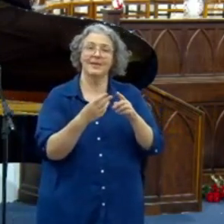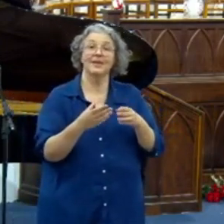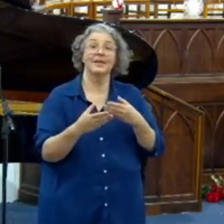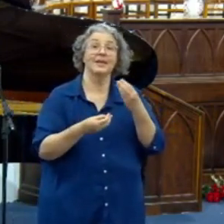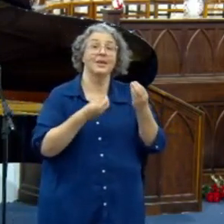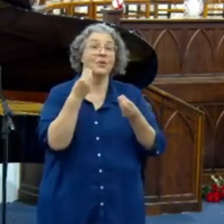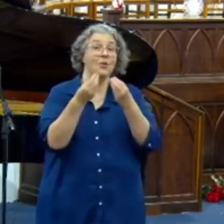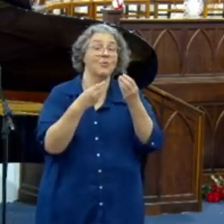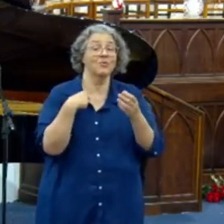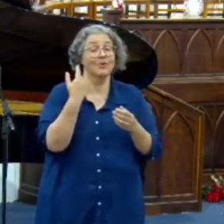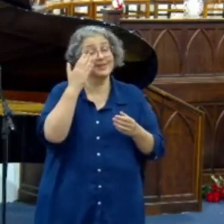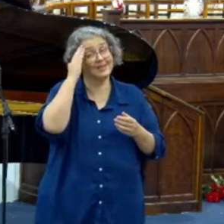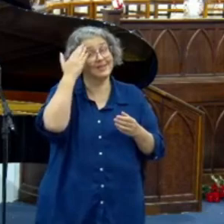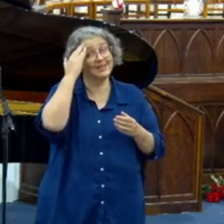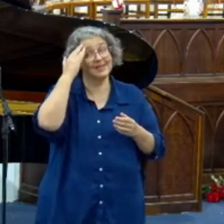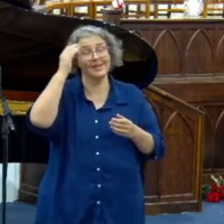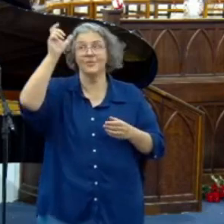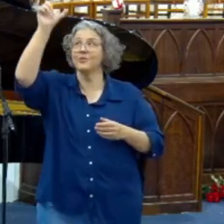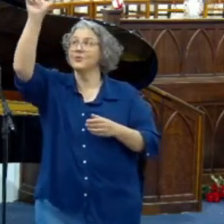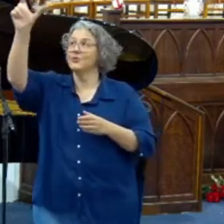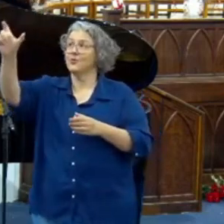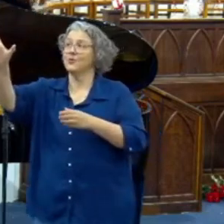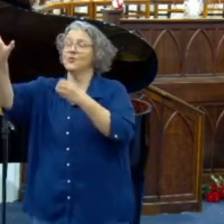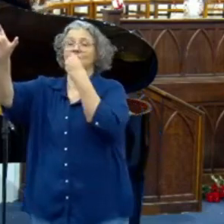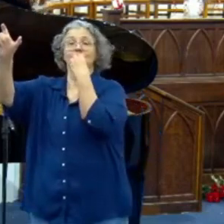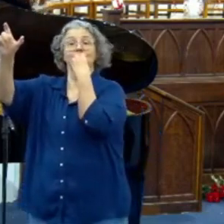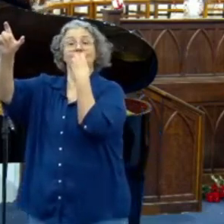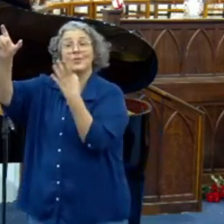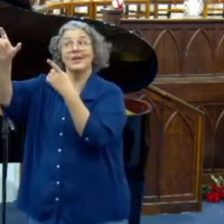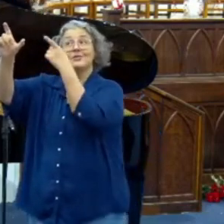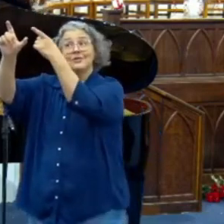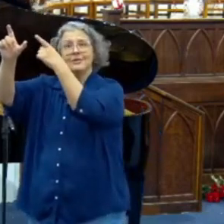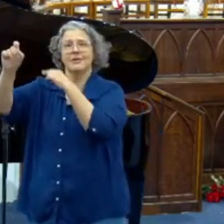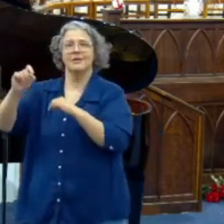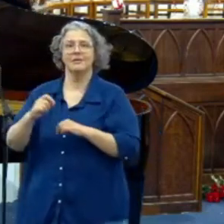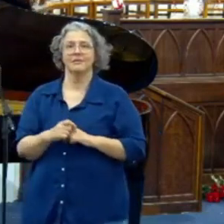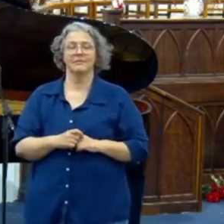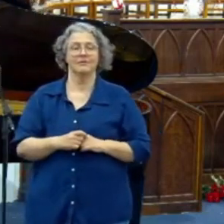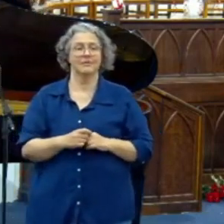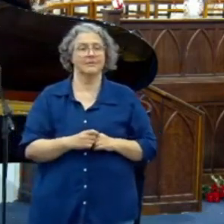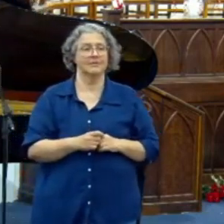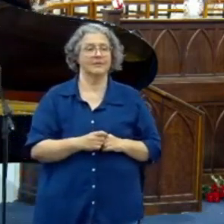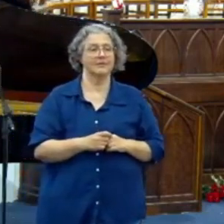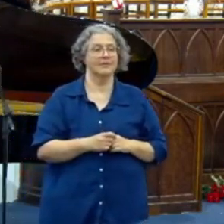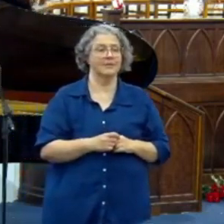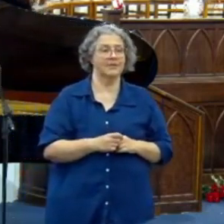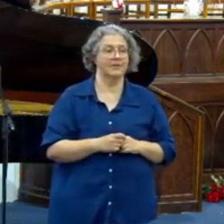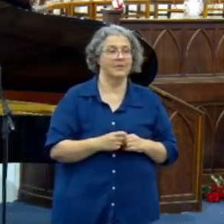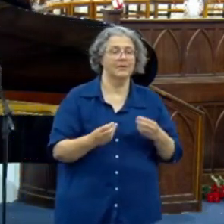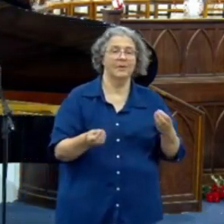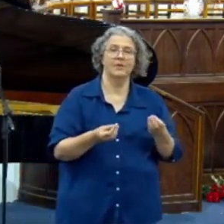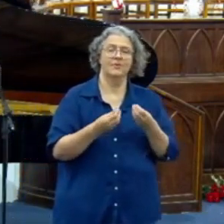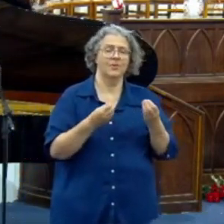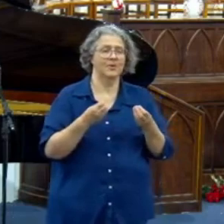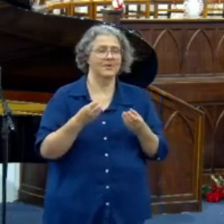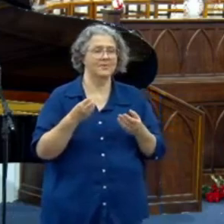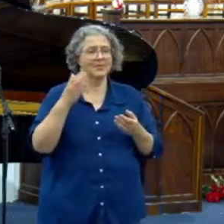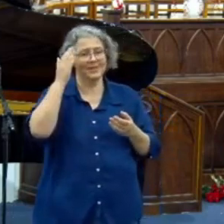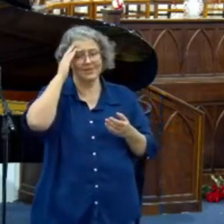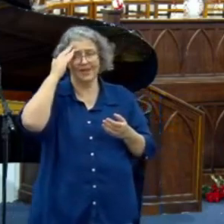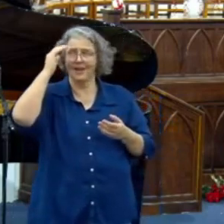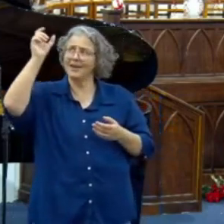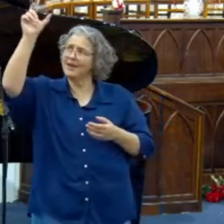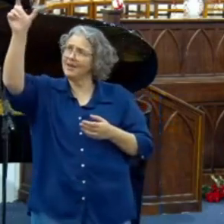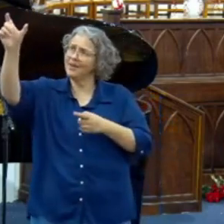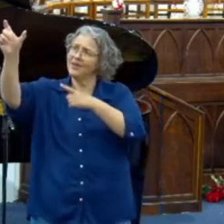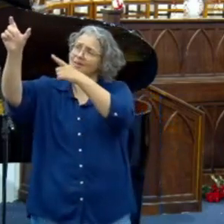quanto nós compreendemos o padrão de bondade de Deus. Podemos confundir? Podemos achar que o padrão de bondade